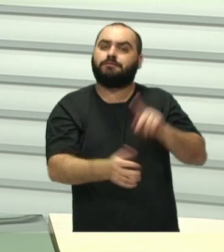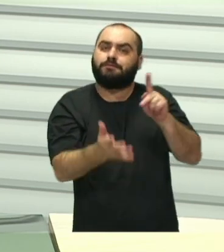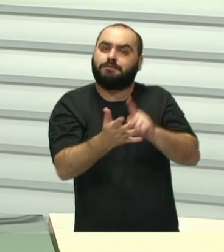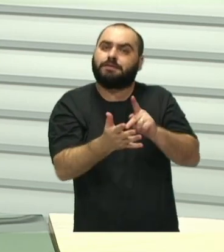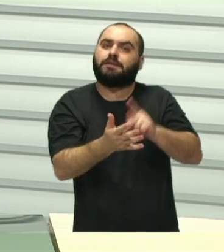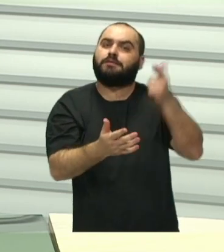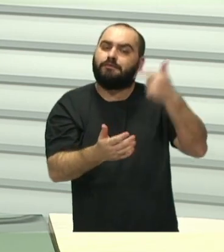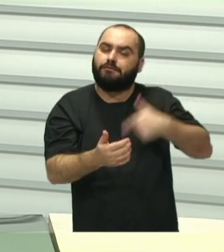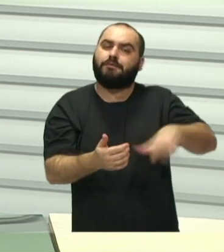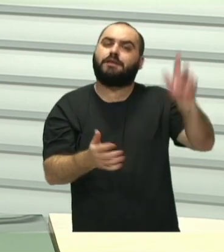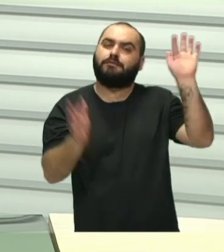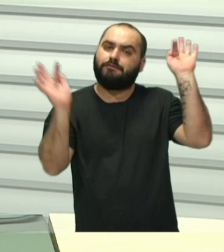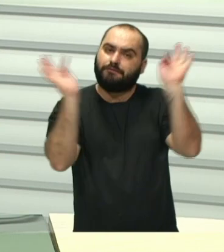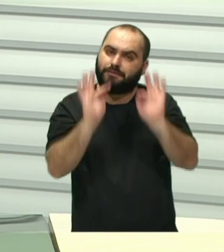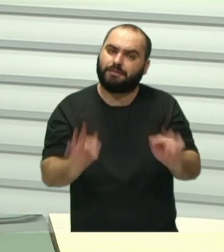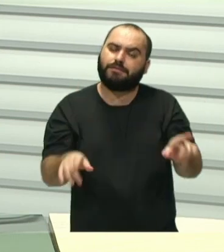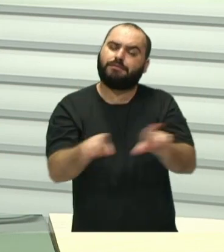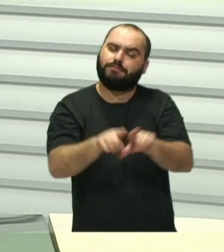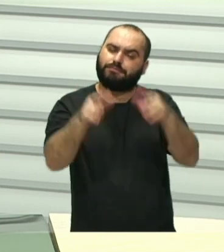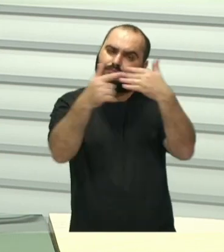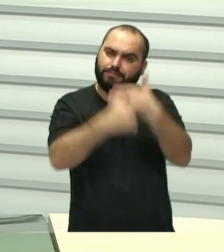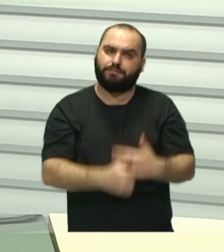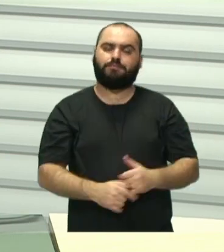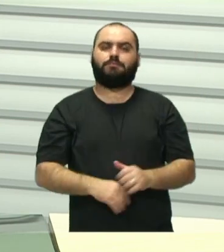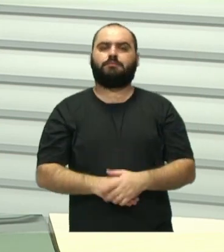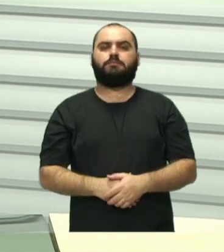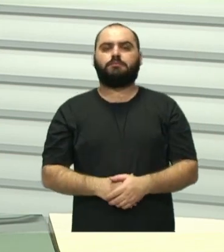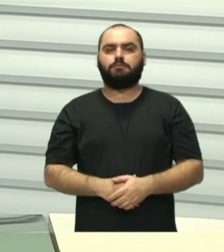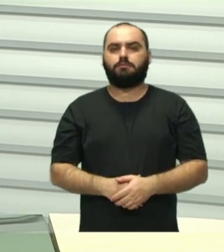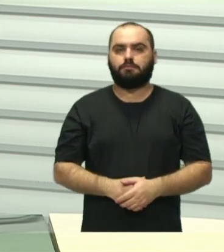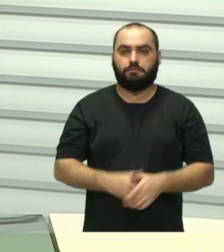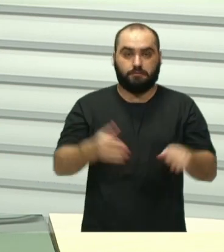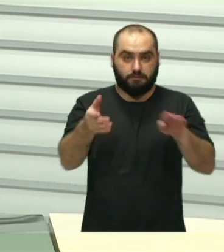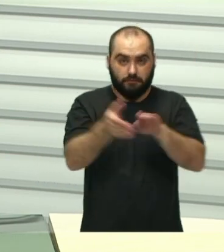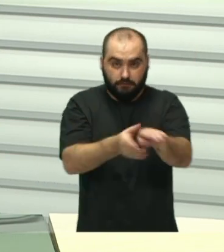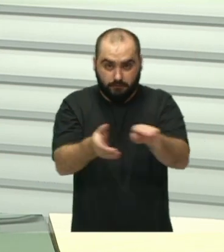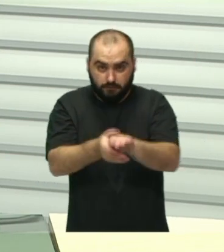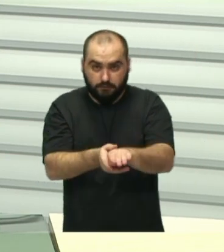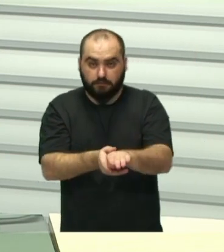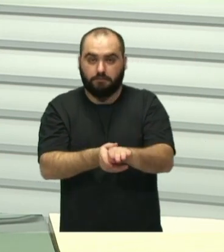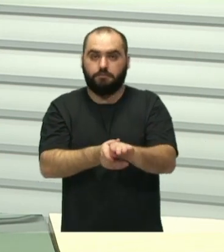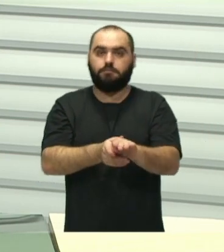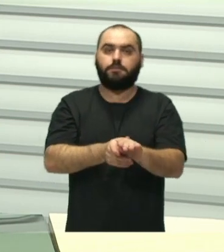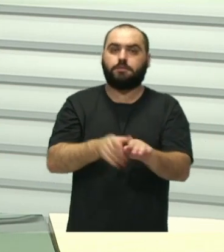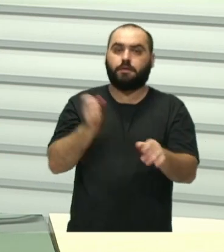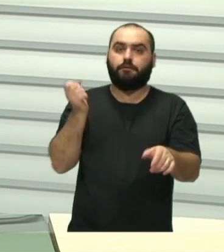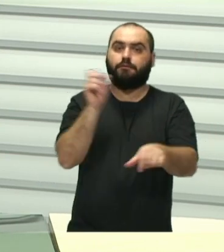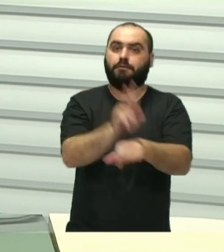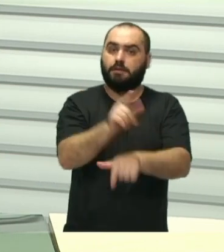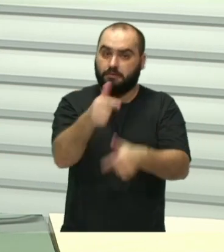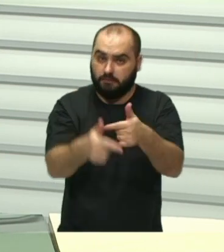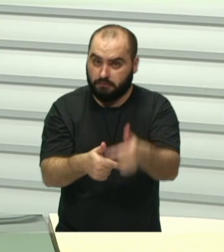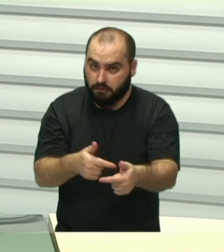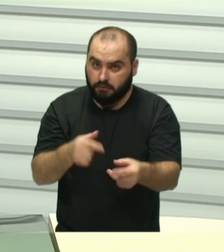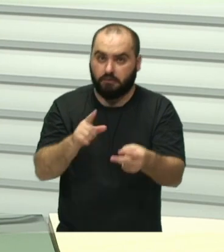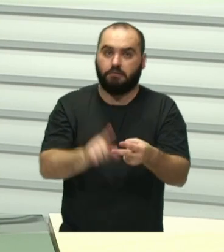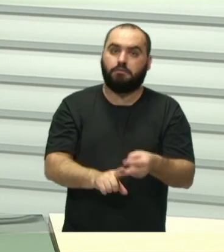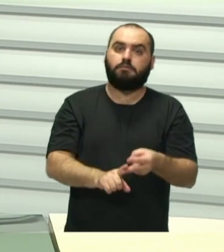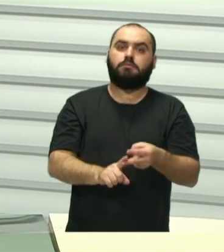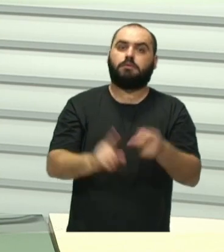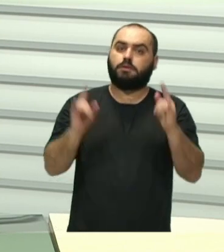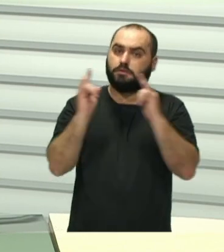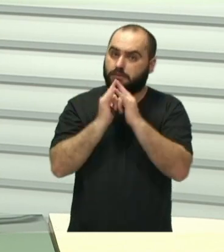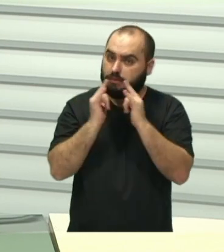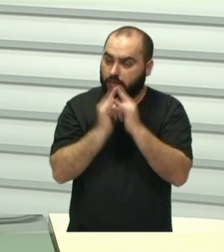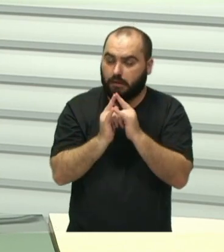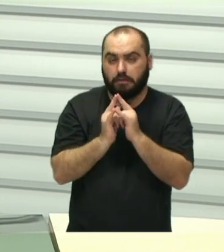fazer ela ia também nosso papel e uma coisa cidadania faz isso muito bem na orientação de acesso a emprego na orientação com as